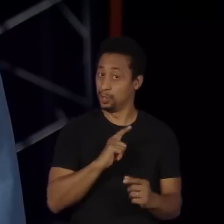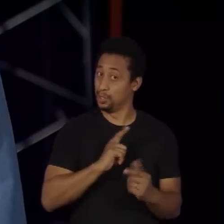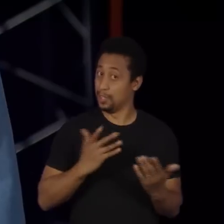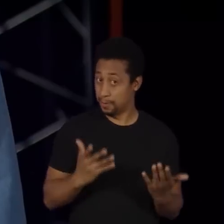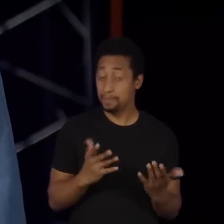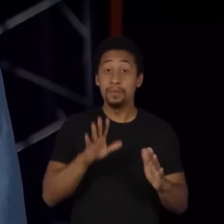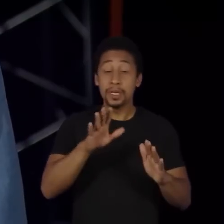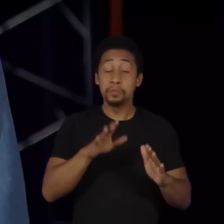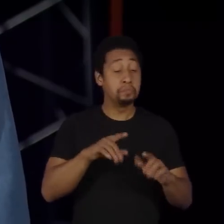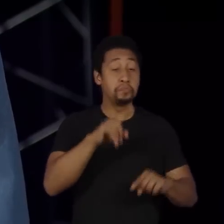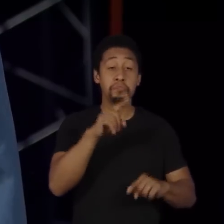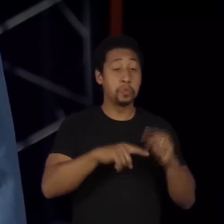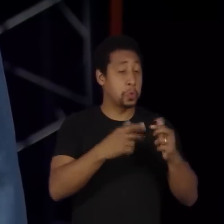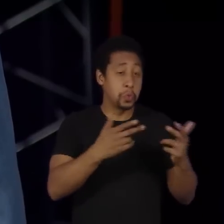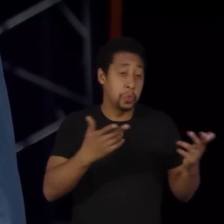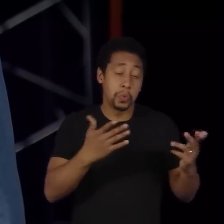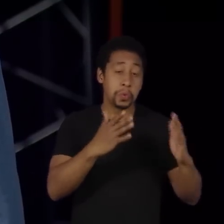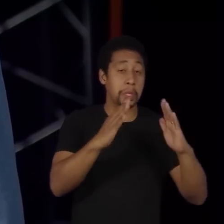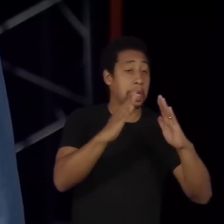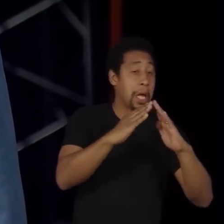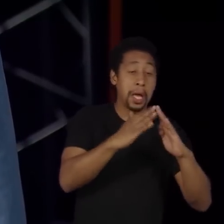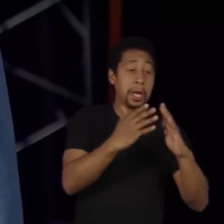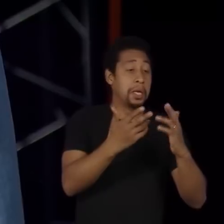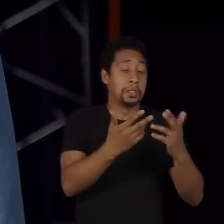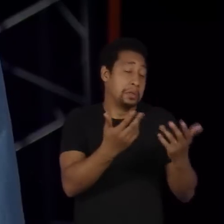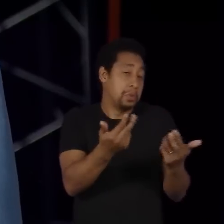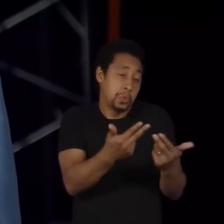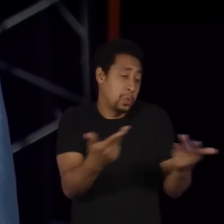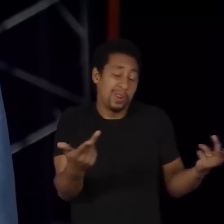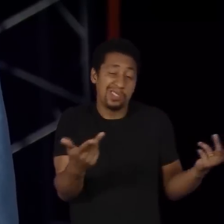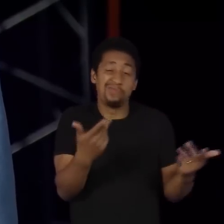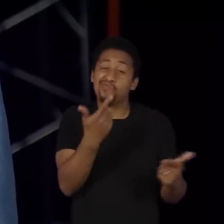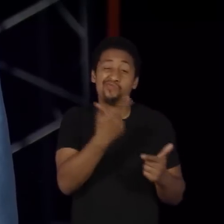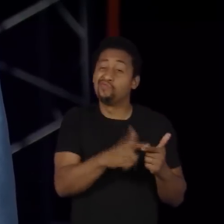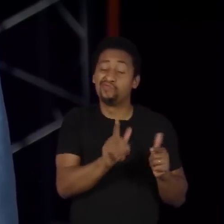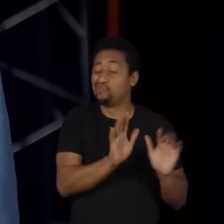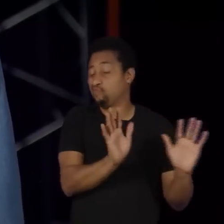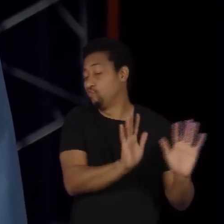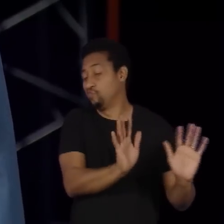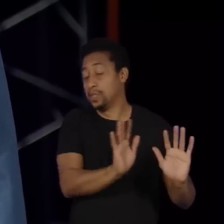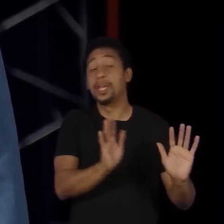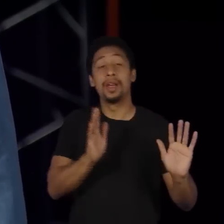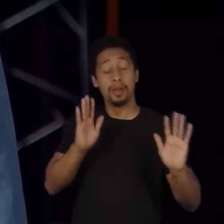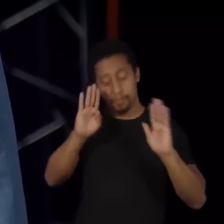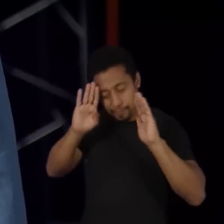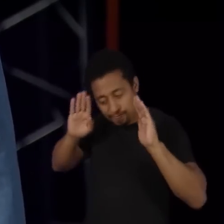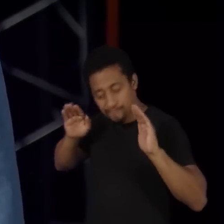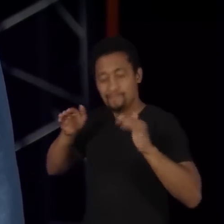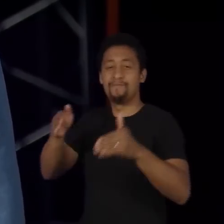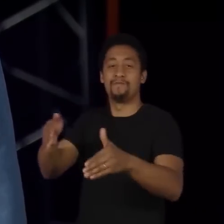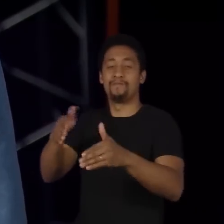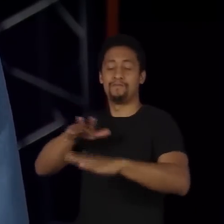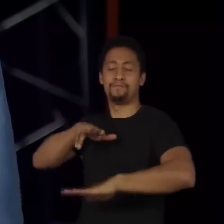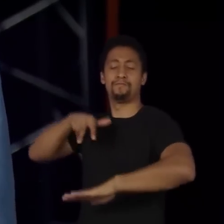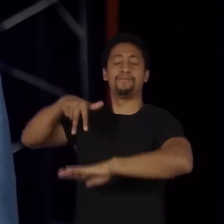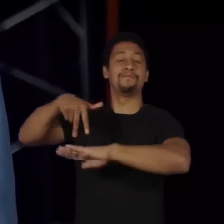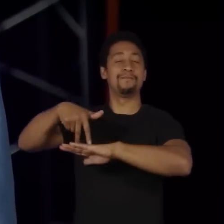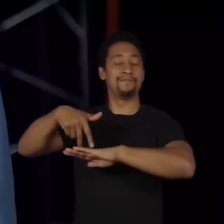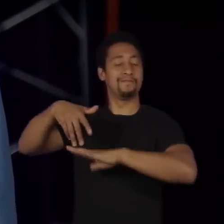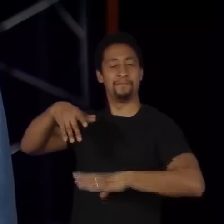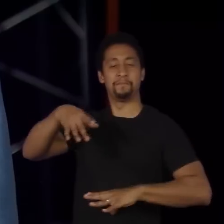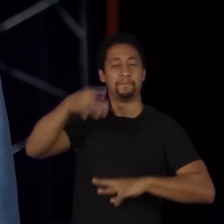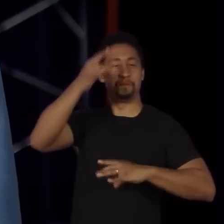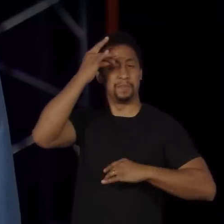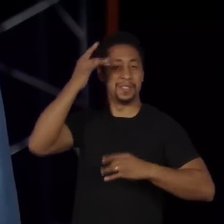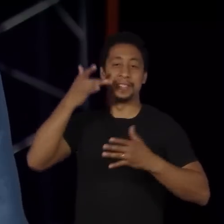seus bens pessoais para colocar no palco mais um trabalho teatral. Para ela, valia mais a realização